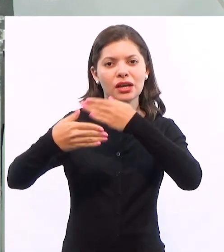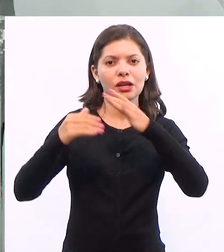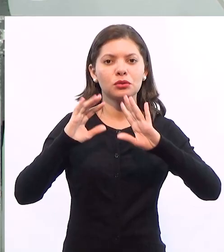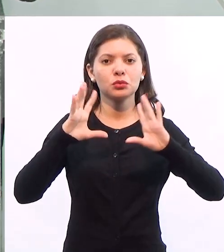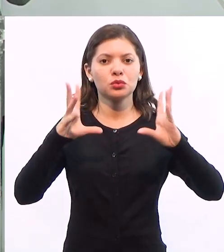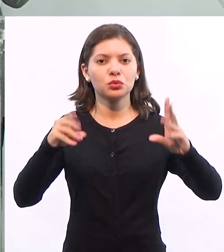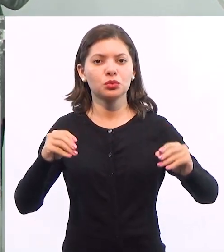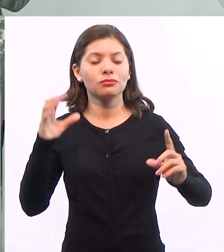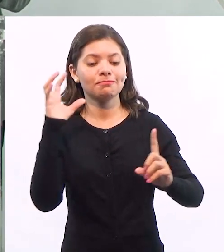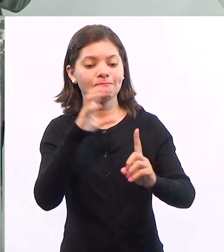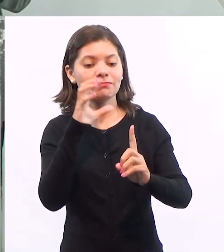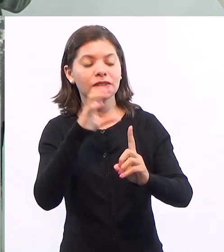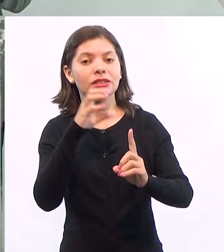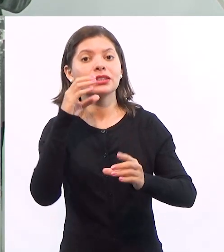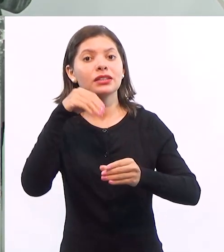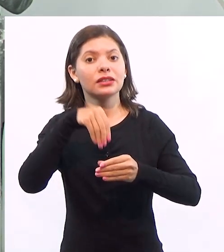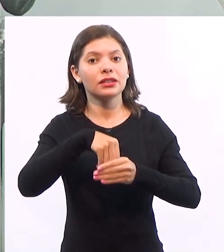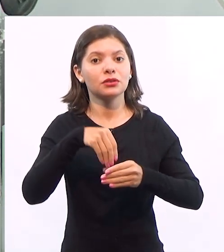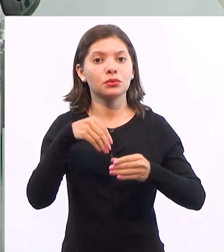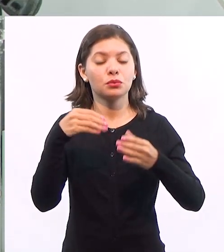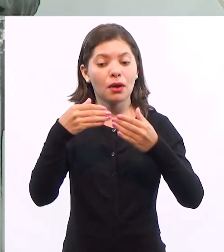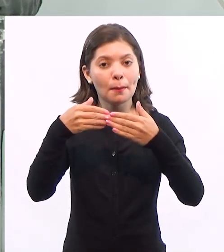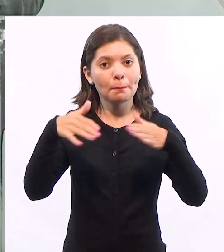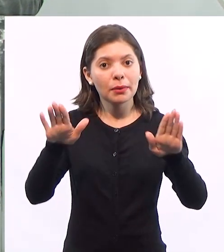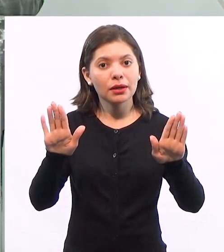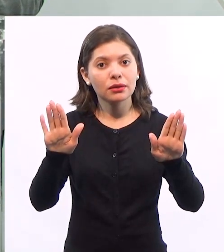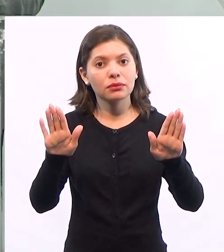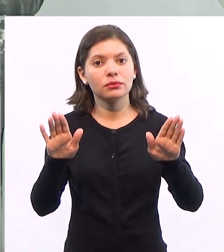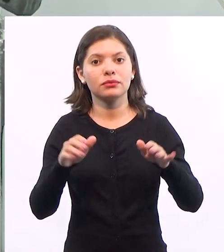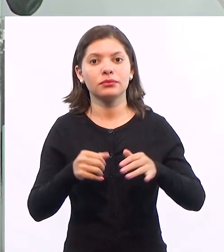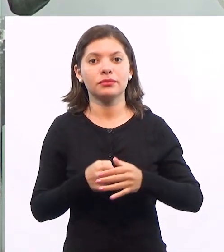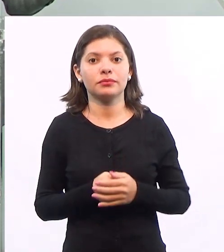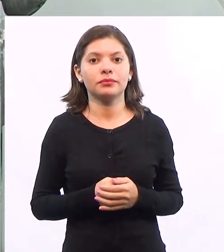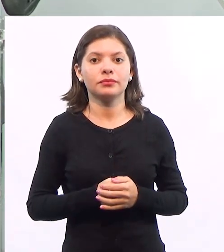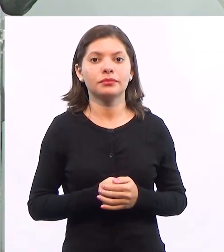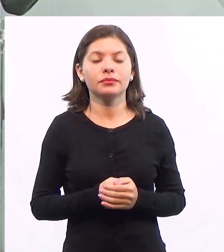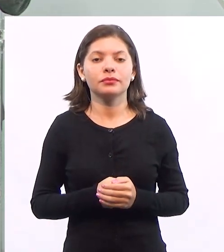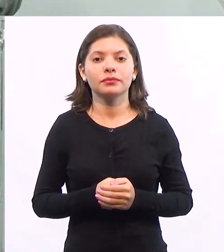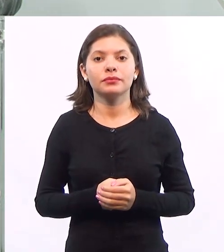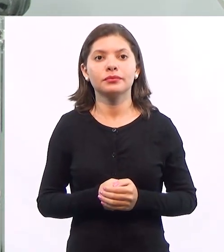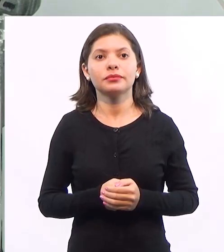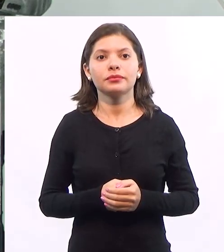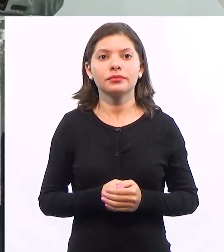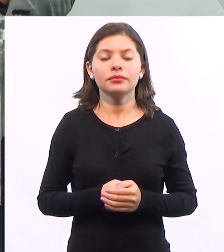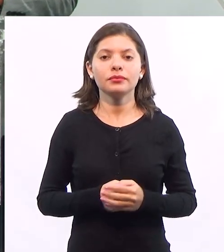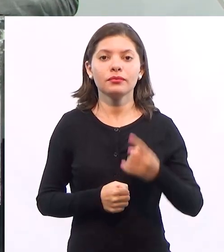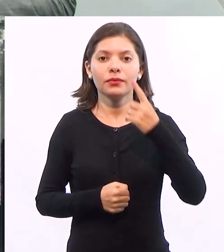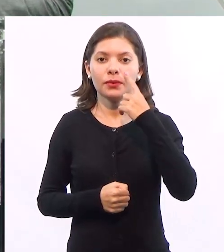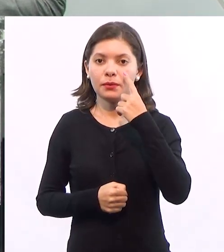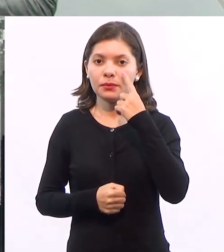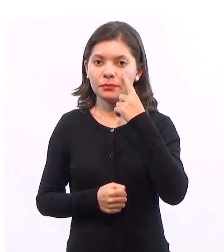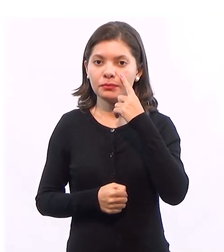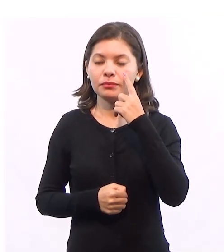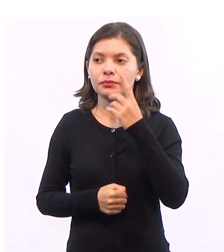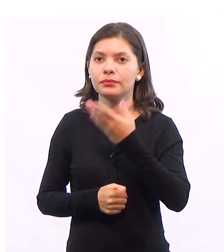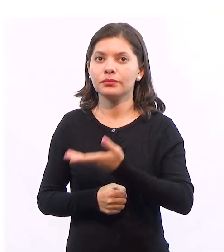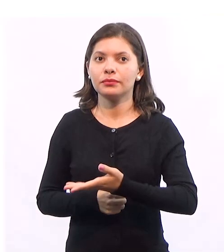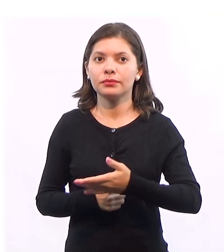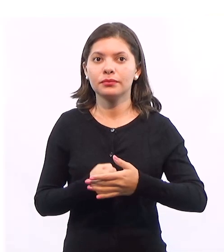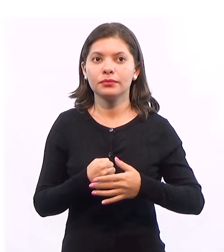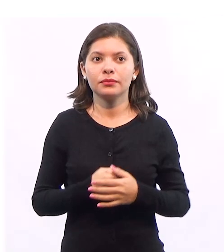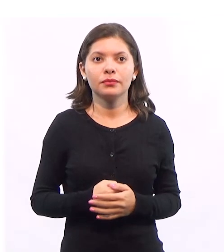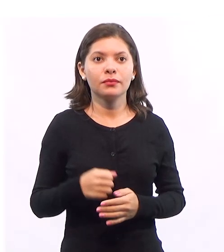como um todo, se interfere dentro da organização, sistema aberto. E o sistema fechado não vai interferir, é claro. Olha só aqui,